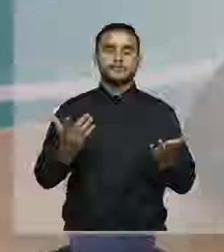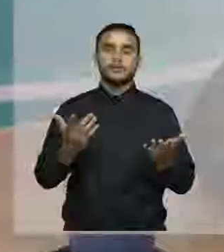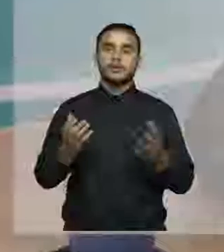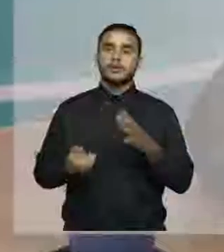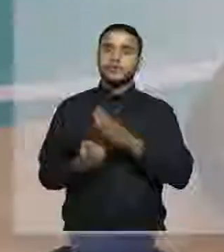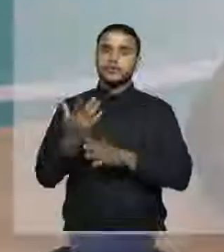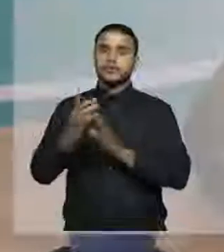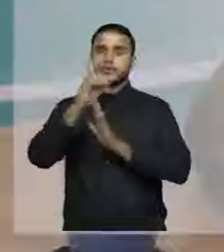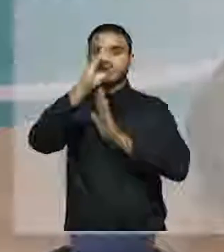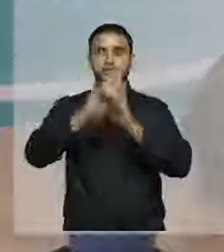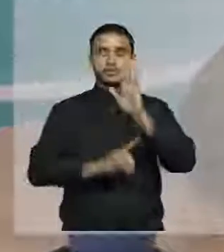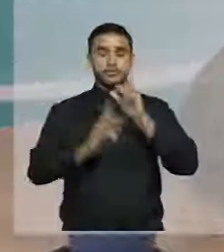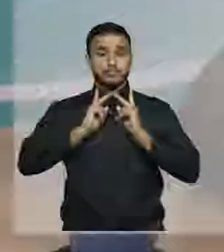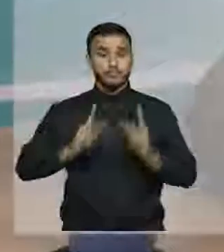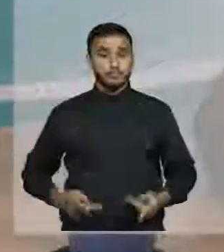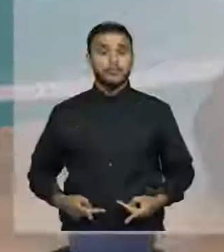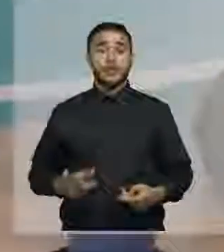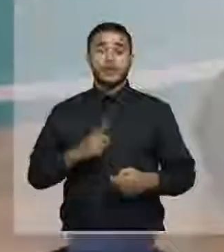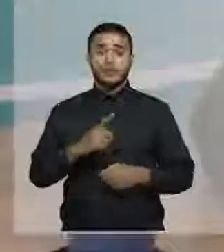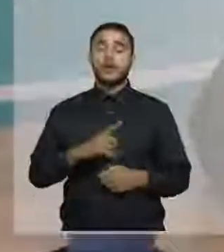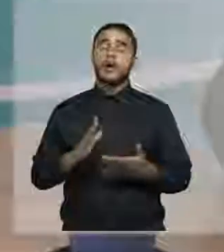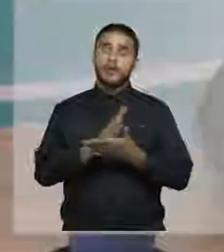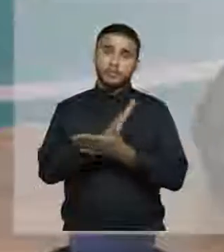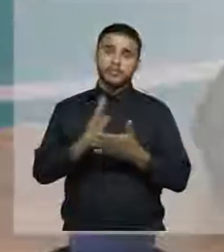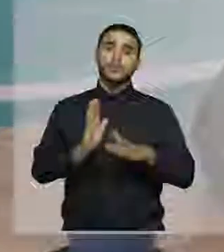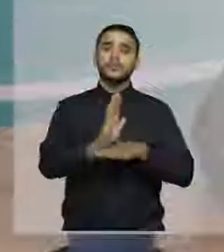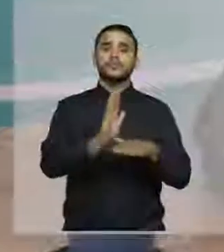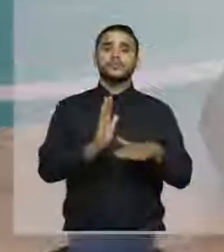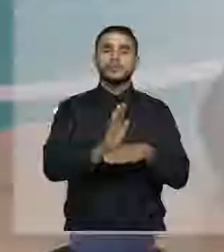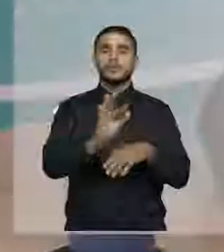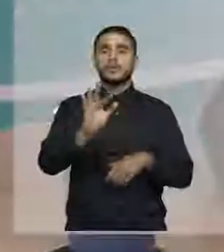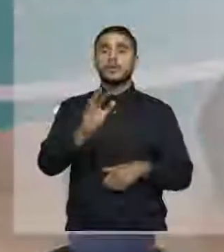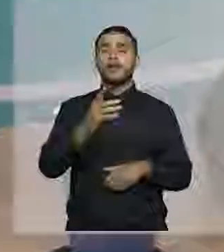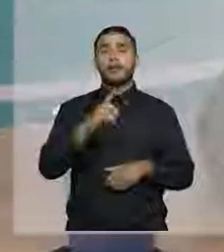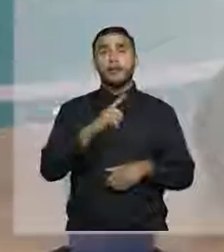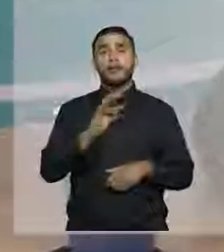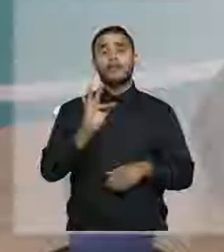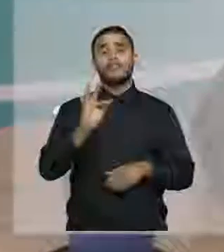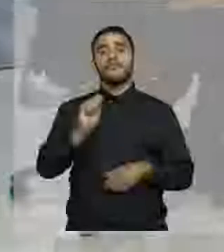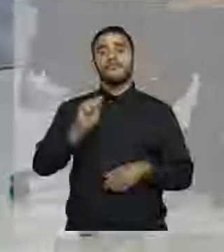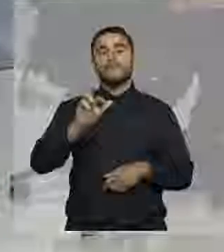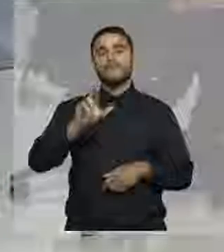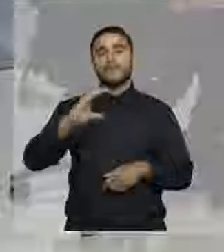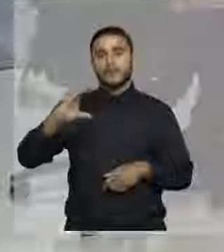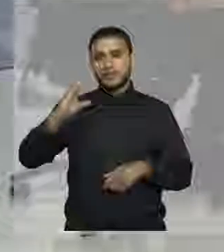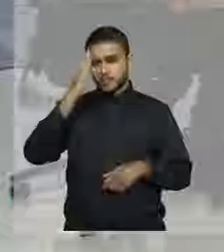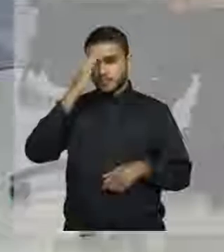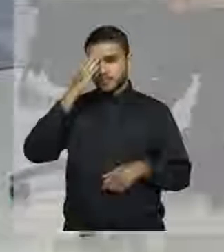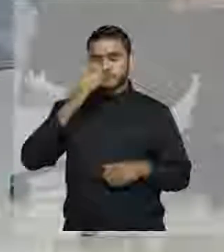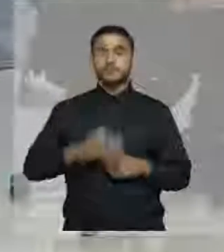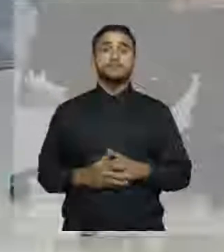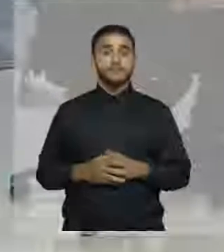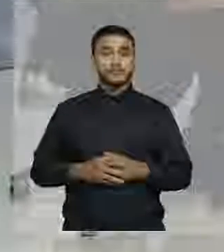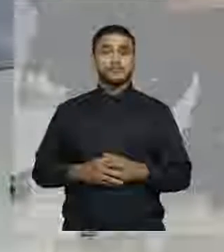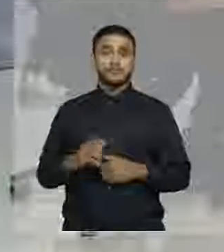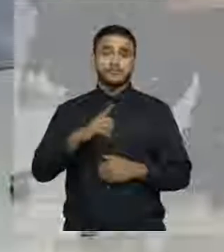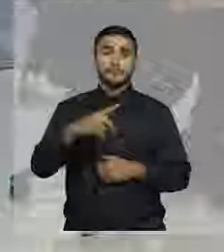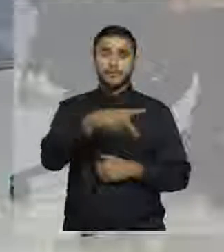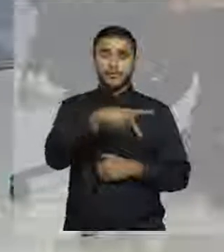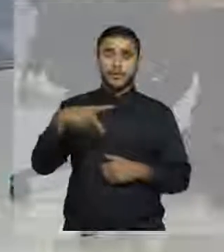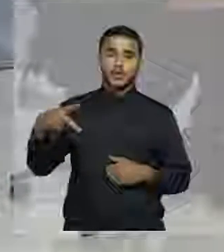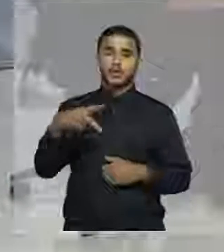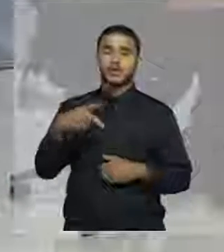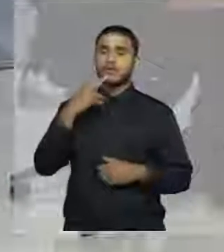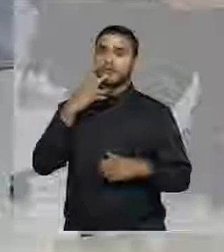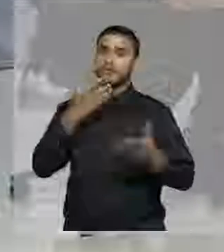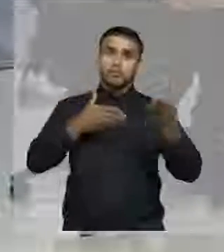direitos humanos, e aí você teve governos que simpatizavam com as Farc, uma presidente que queria dialogar com